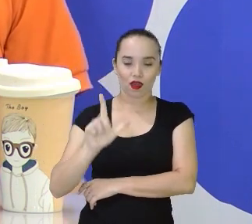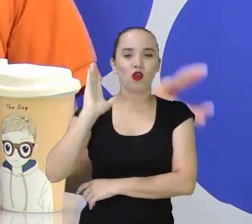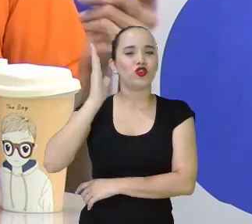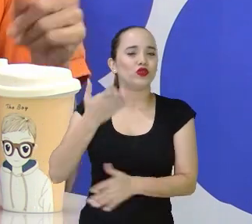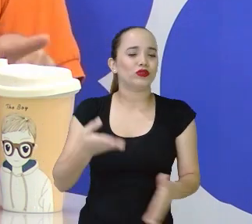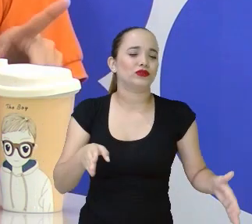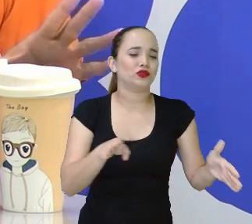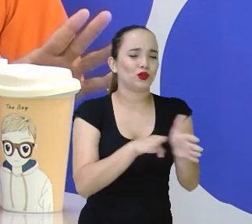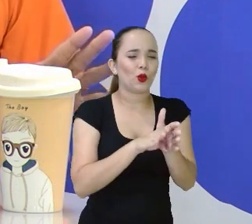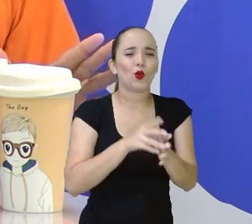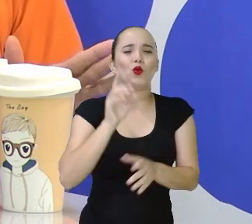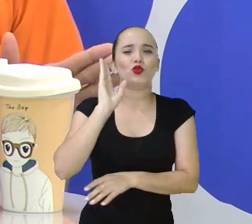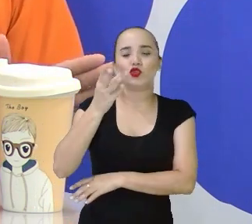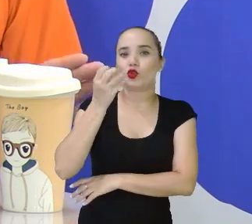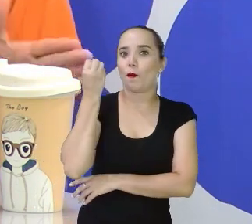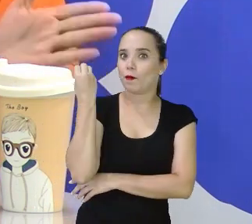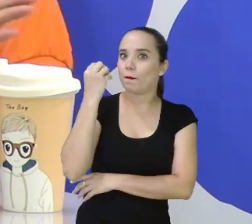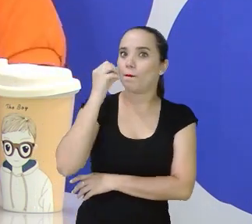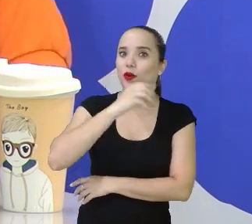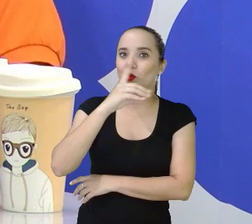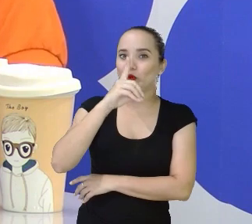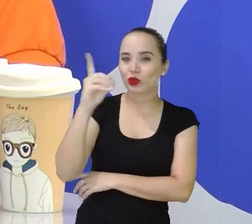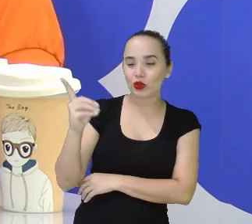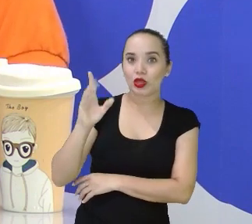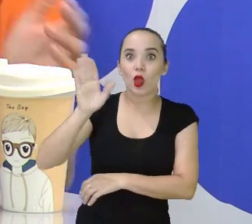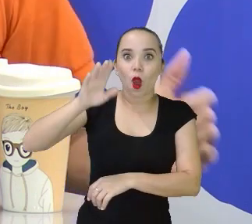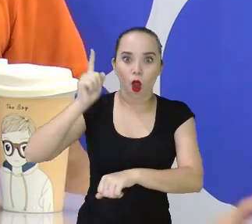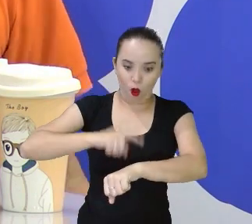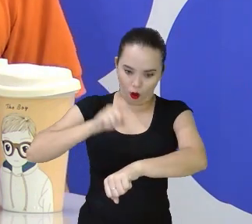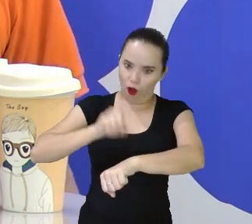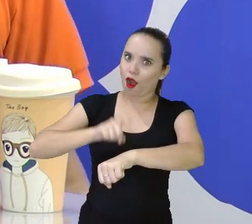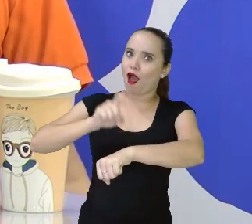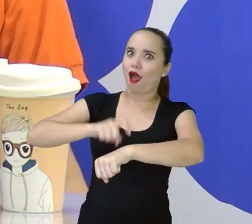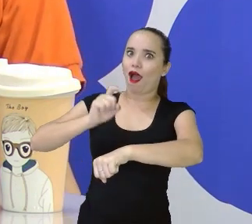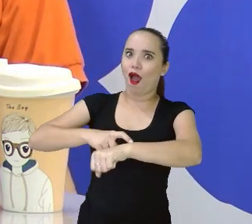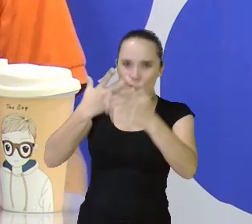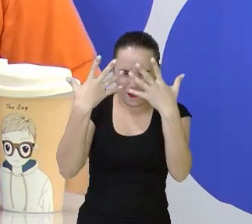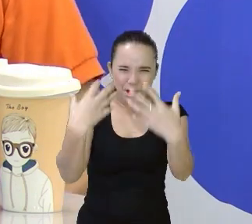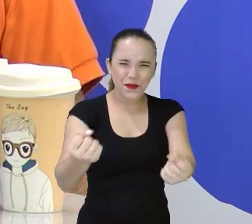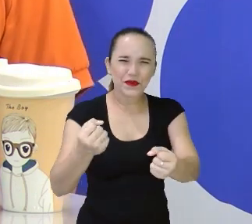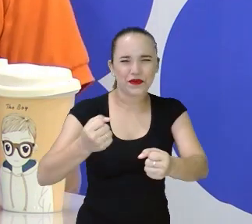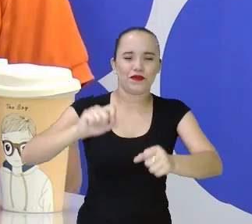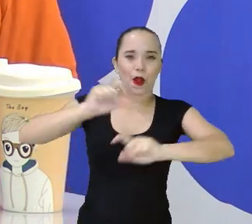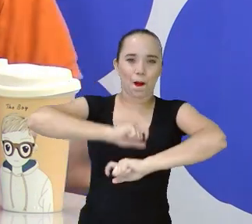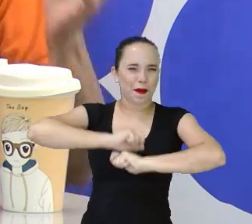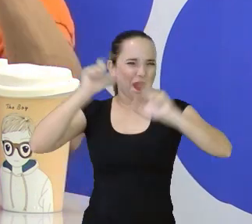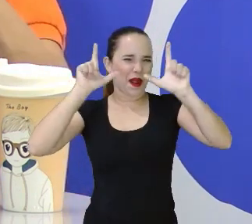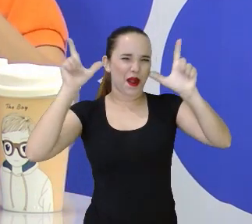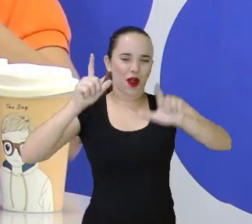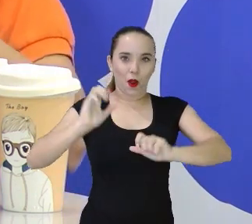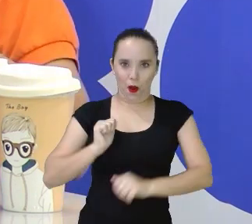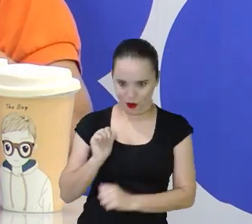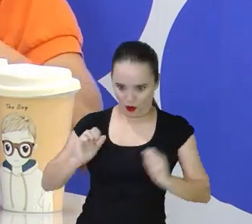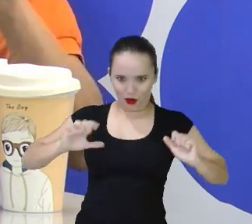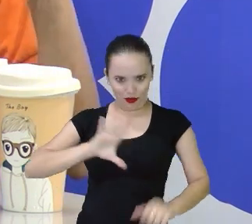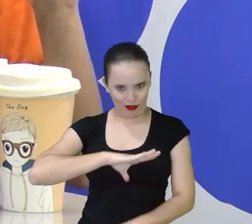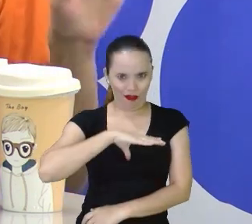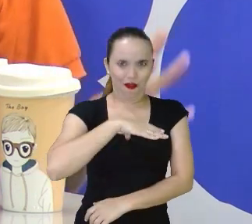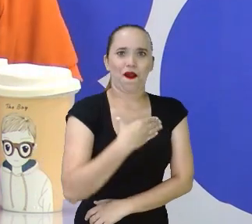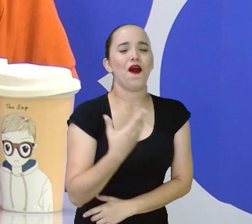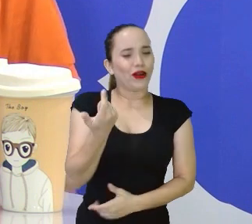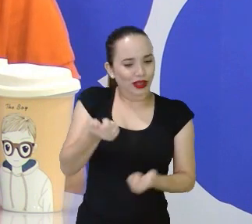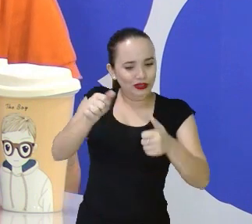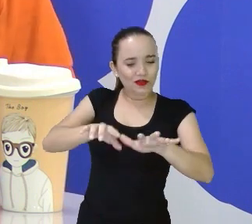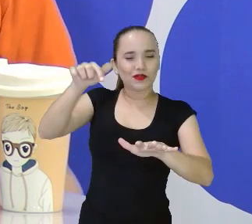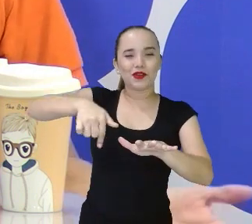Mauricéia? E o restante, olha a hora, viu, minha gente? Bora lá, coloca essa coragem para agir, fica aqui com a gente, que a aula vai ser,